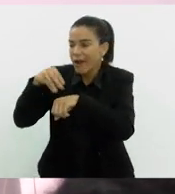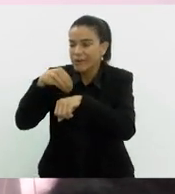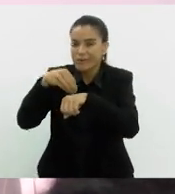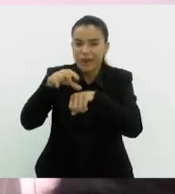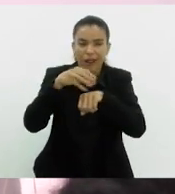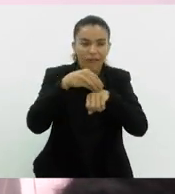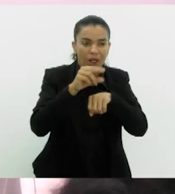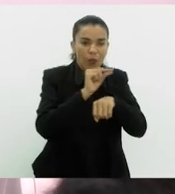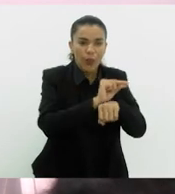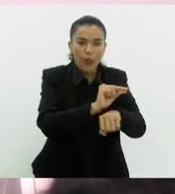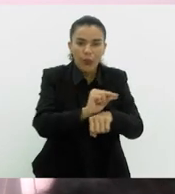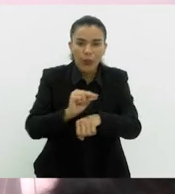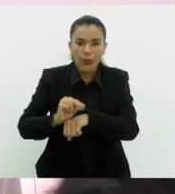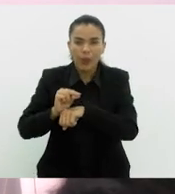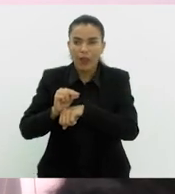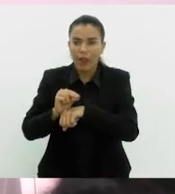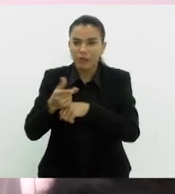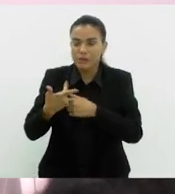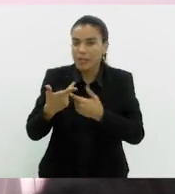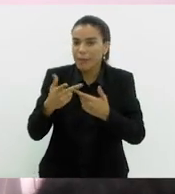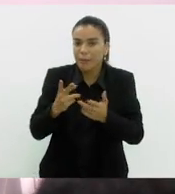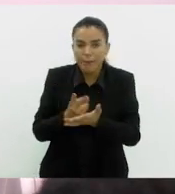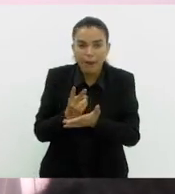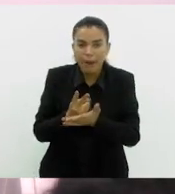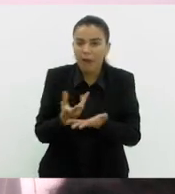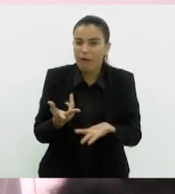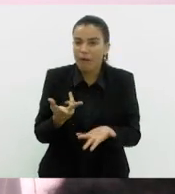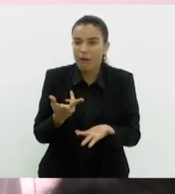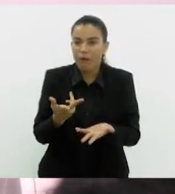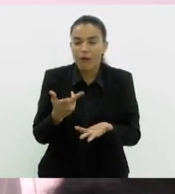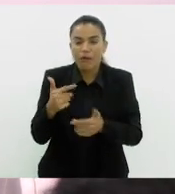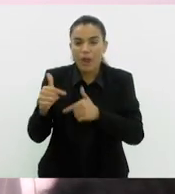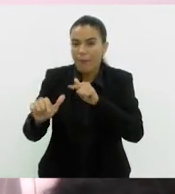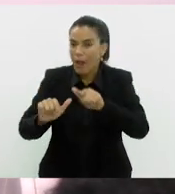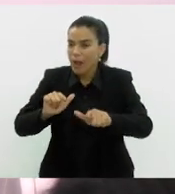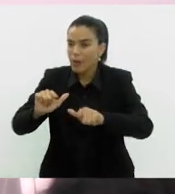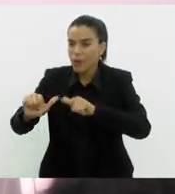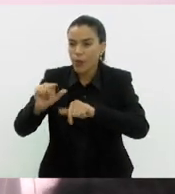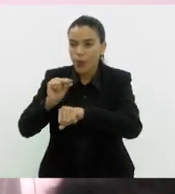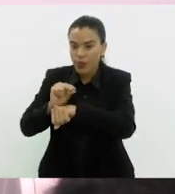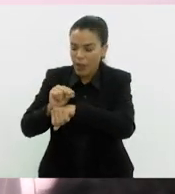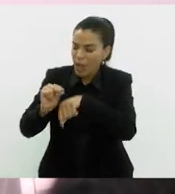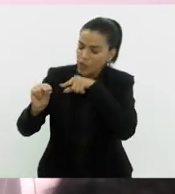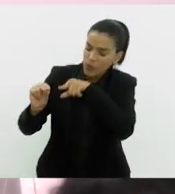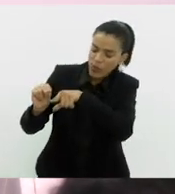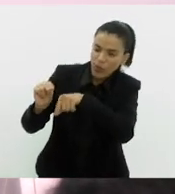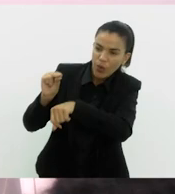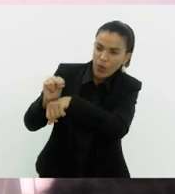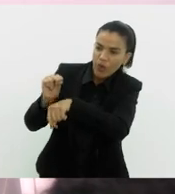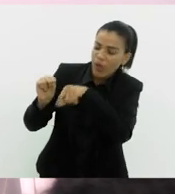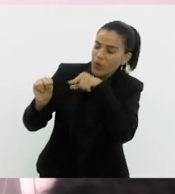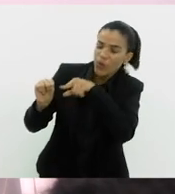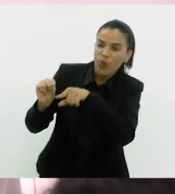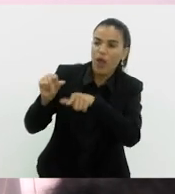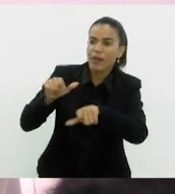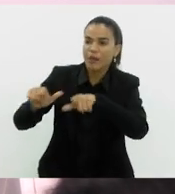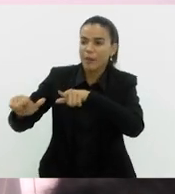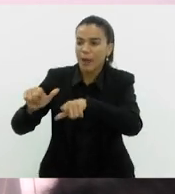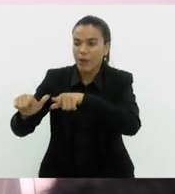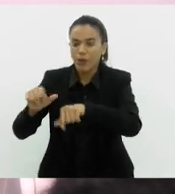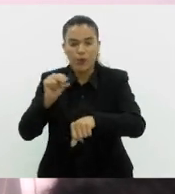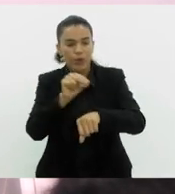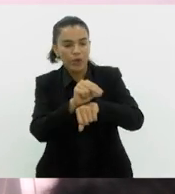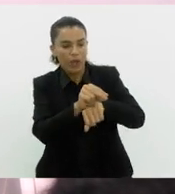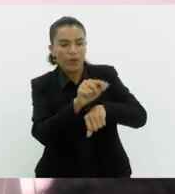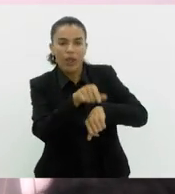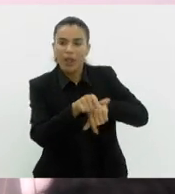o cuidado sempre é prestado por meio de um trabalho. Todo cuidado é prestado por meio de um trabalho. E esse